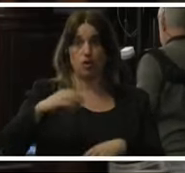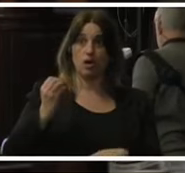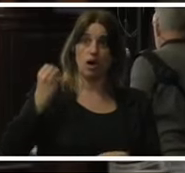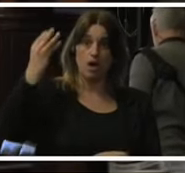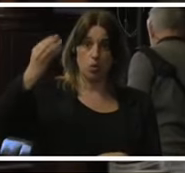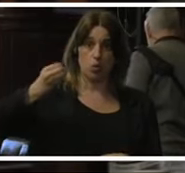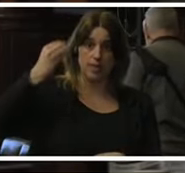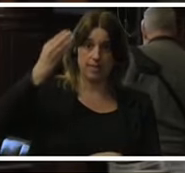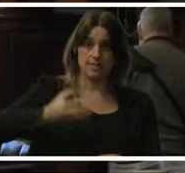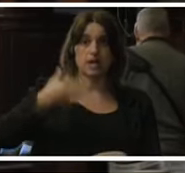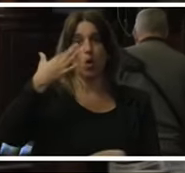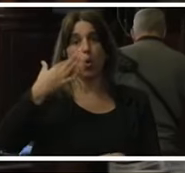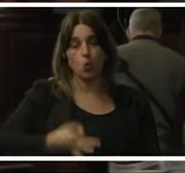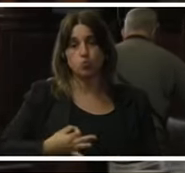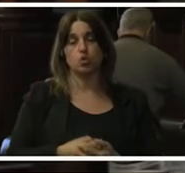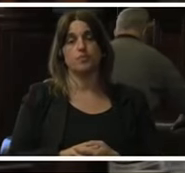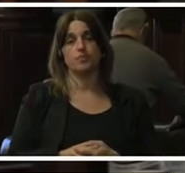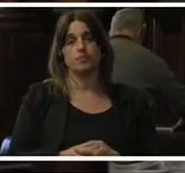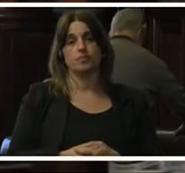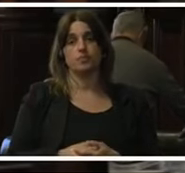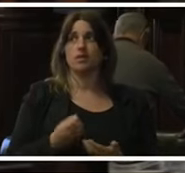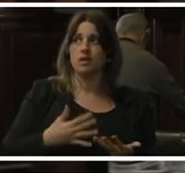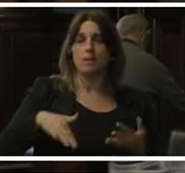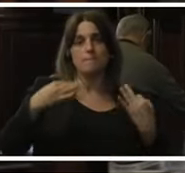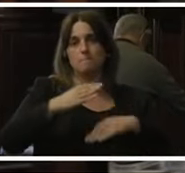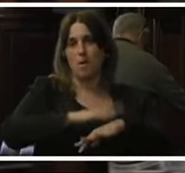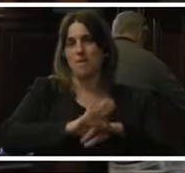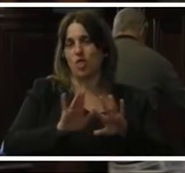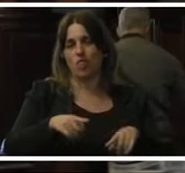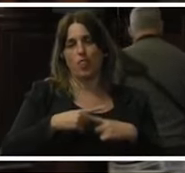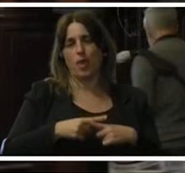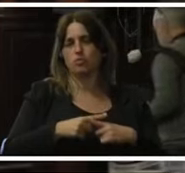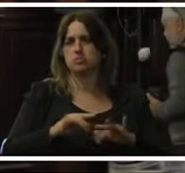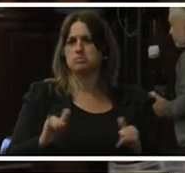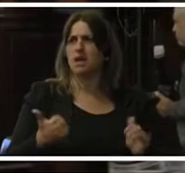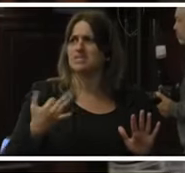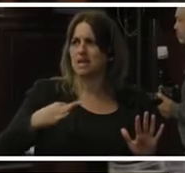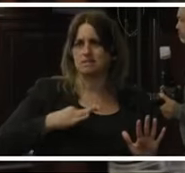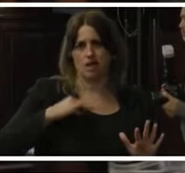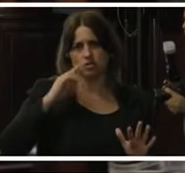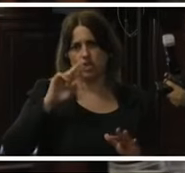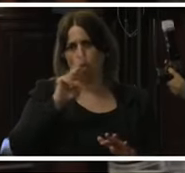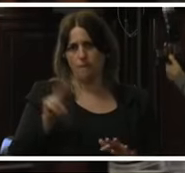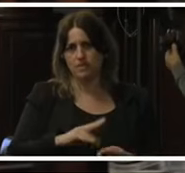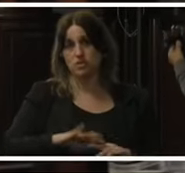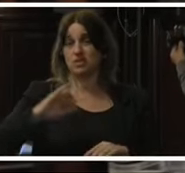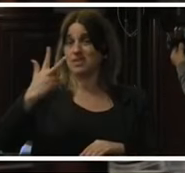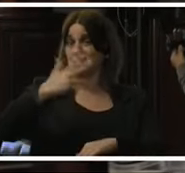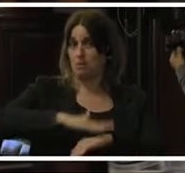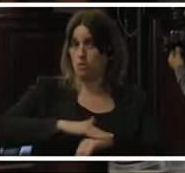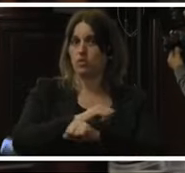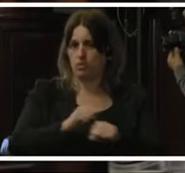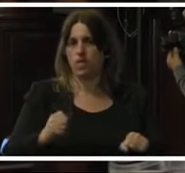já há mais de seis anos né com a comissão é o terceiro momento em que temos a oportunidade de testemunhar